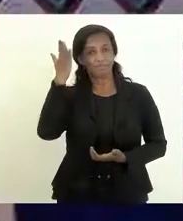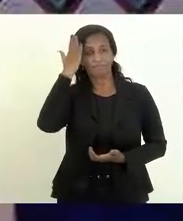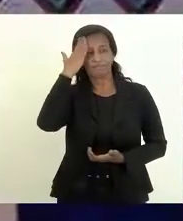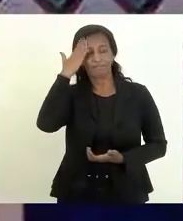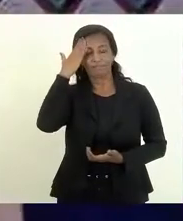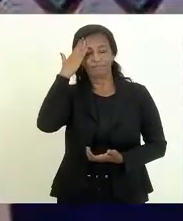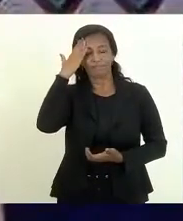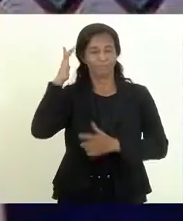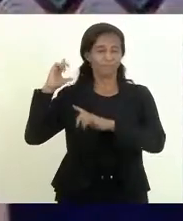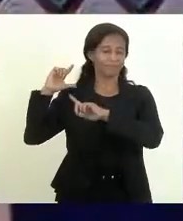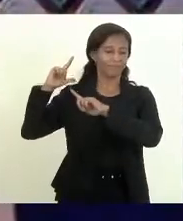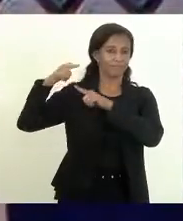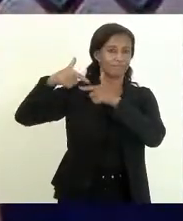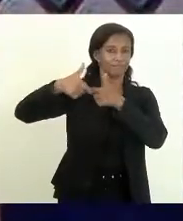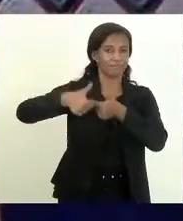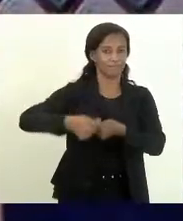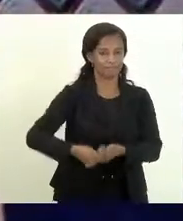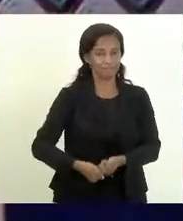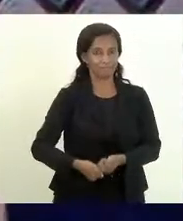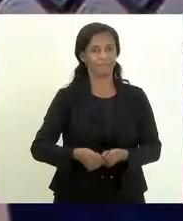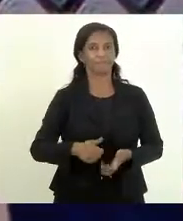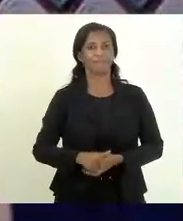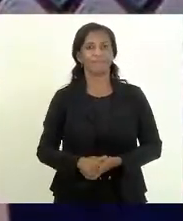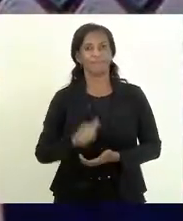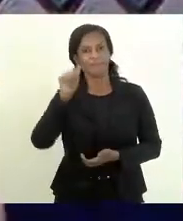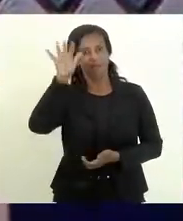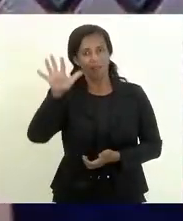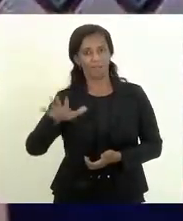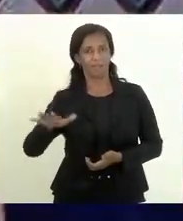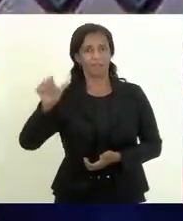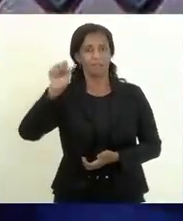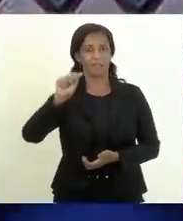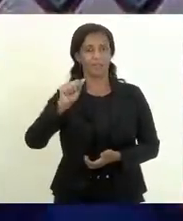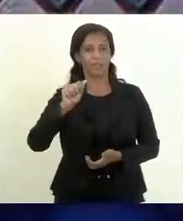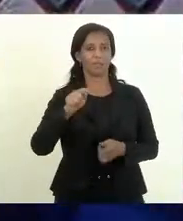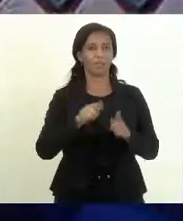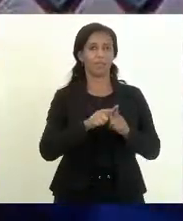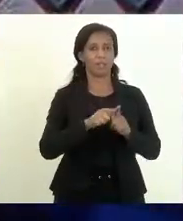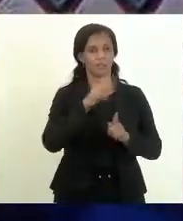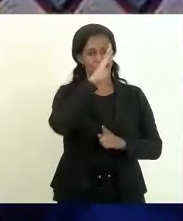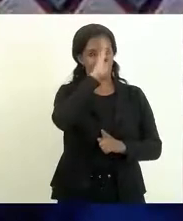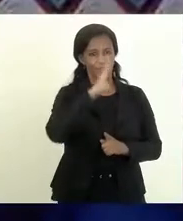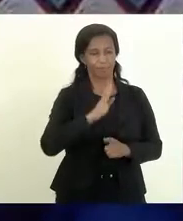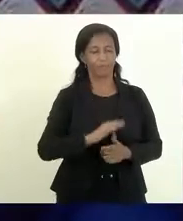da ancestralidade do matriarcado africano e afro-brasileiro.